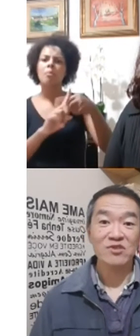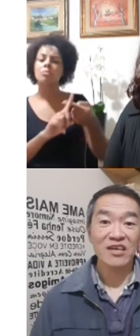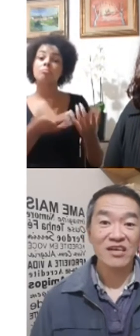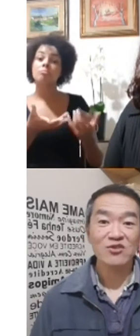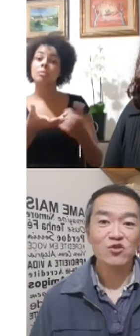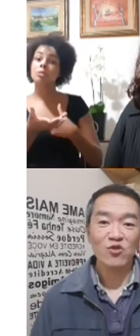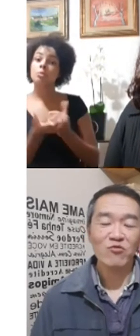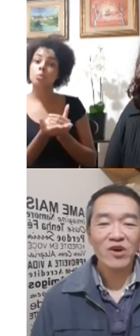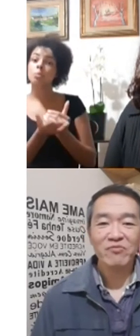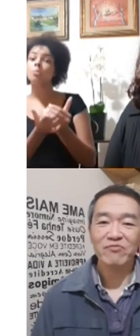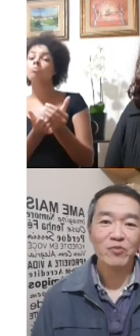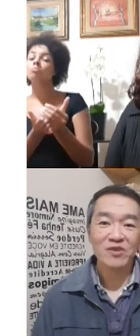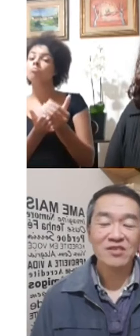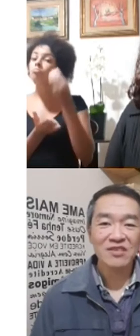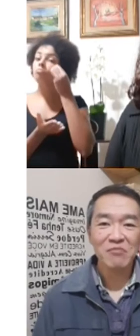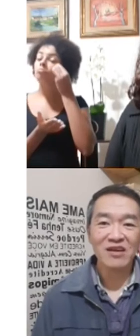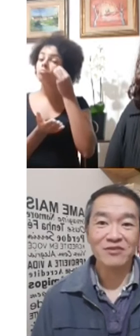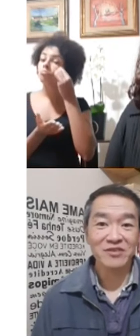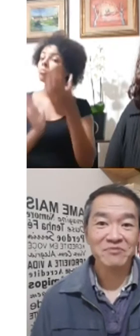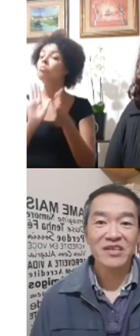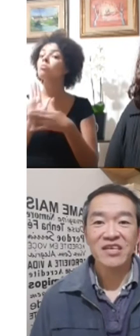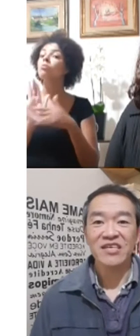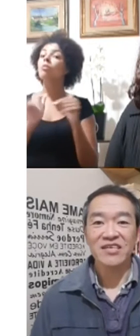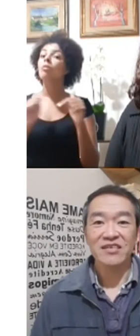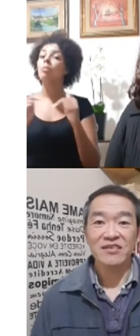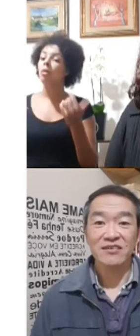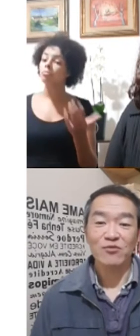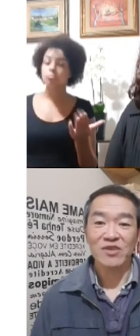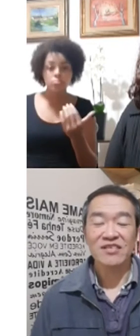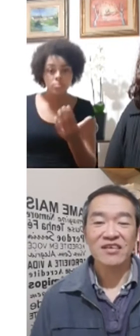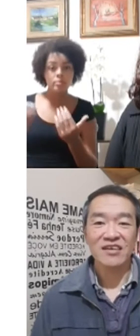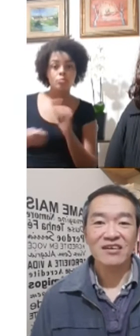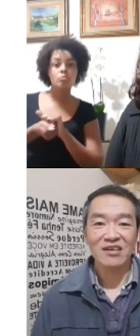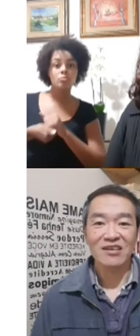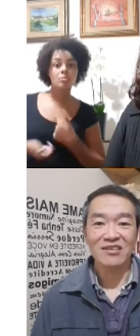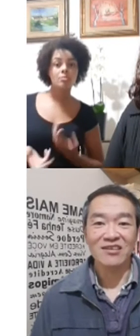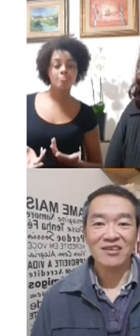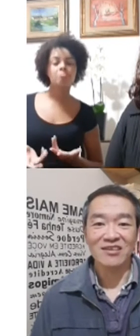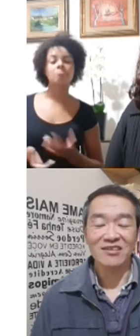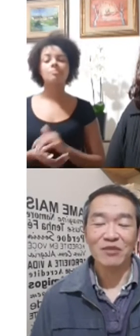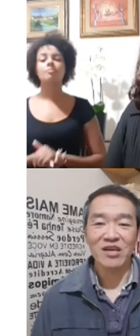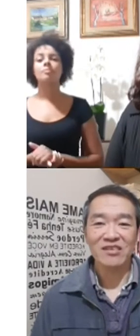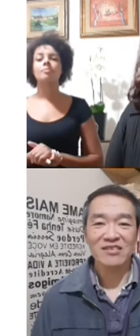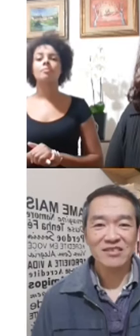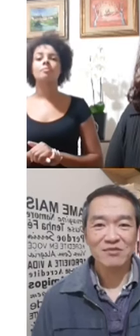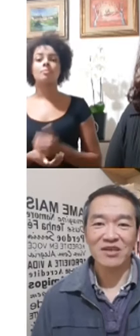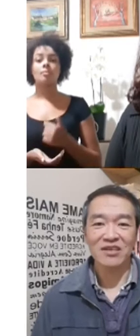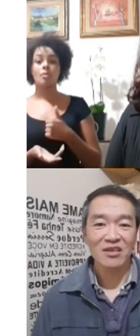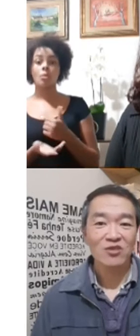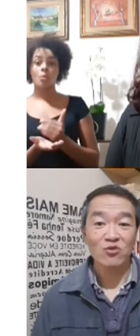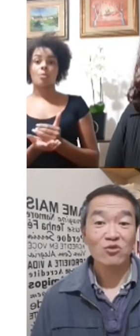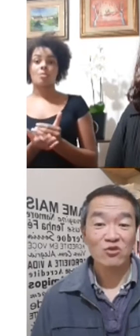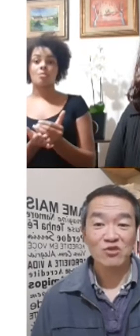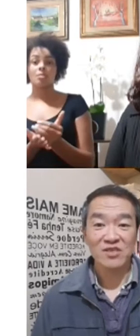a buscar isso como uma proposta de trabalho, né? E comecei a trabalhar em